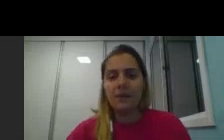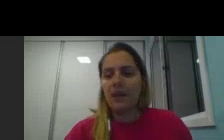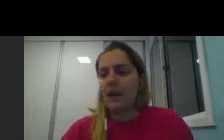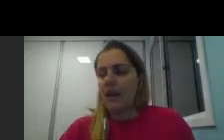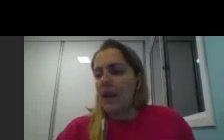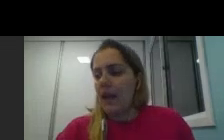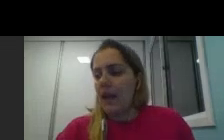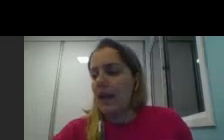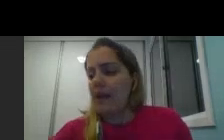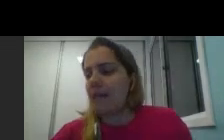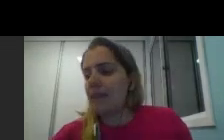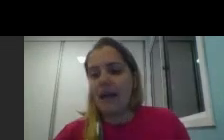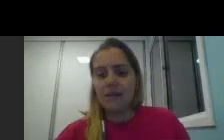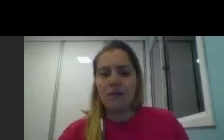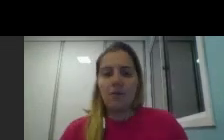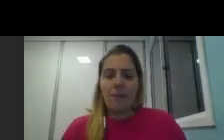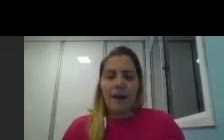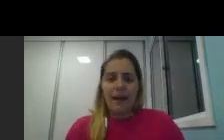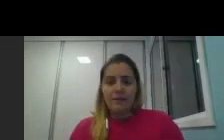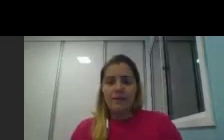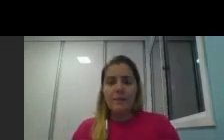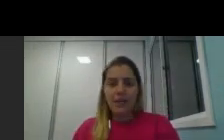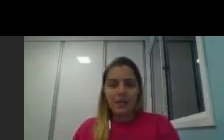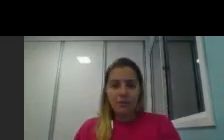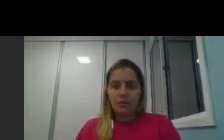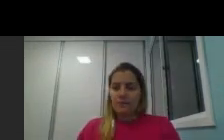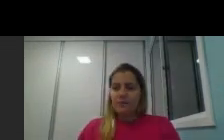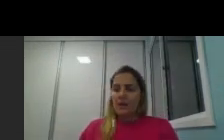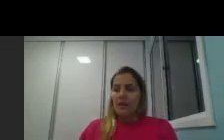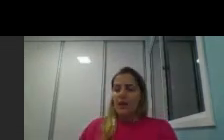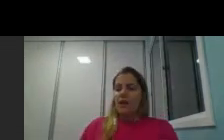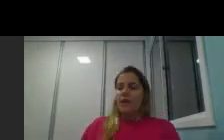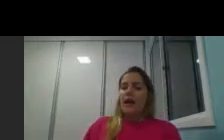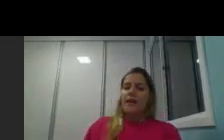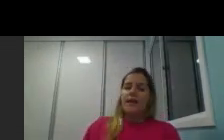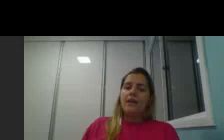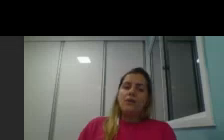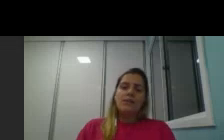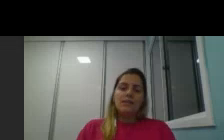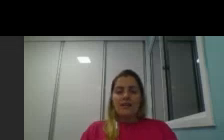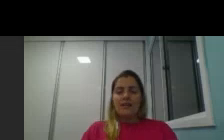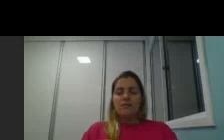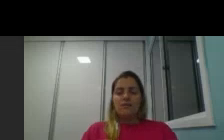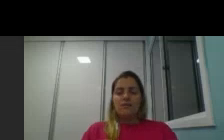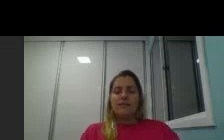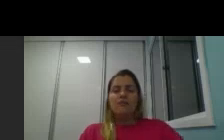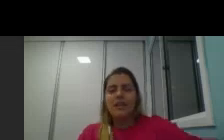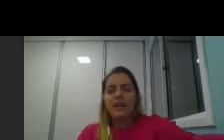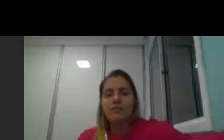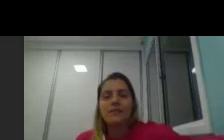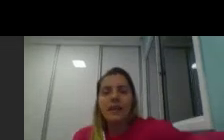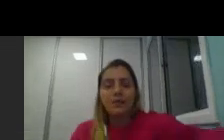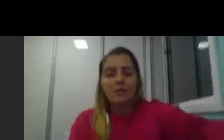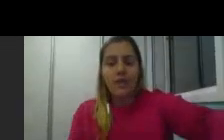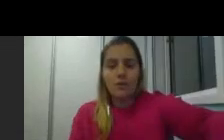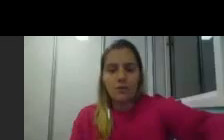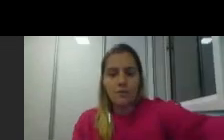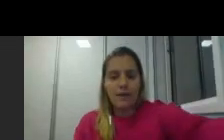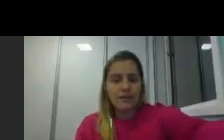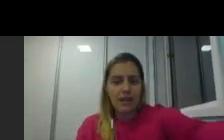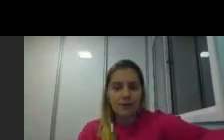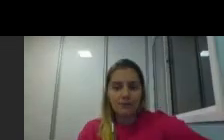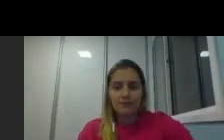negra se casa com um pai branco, e aí, ou se não, às vezes um casal de negros tem